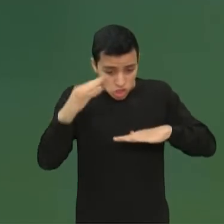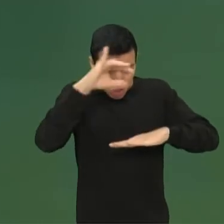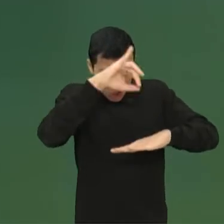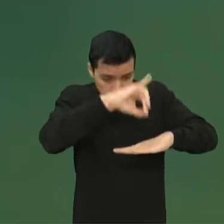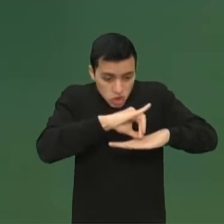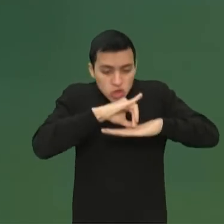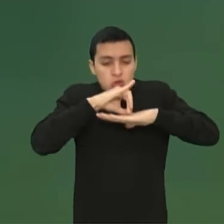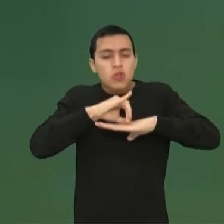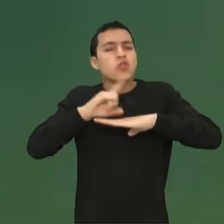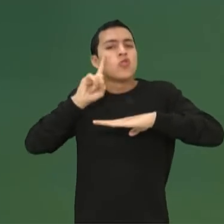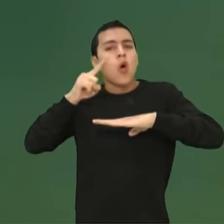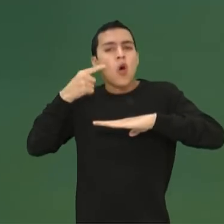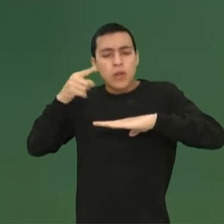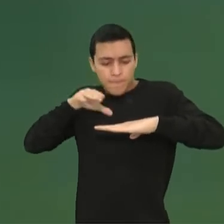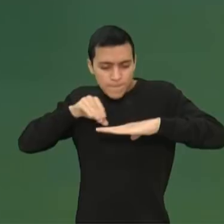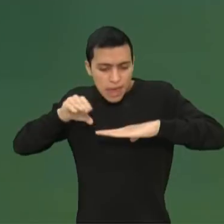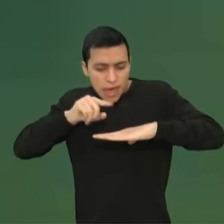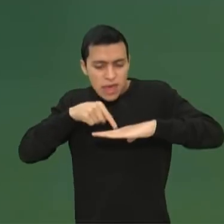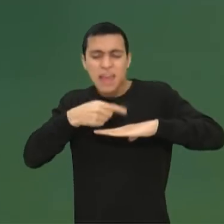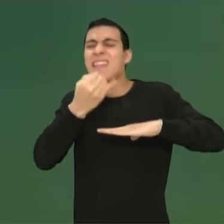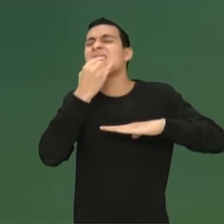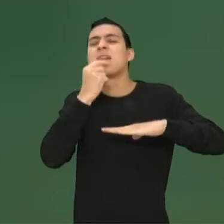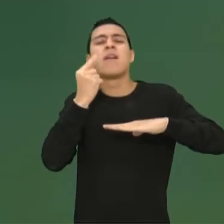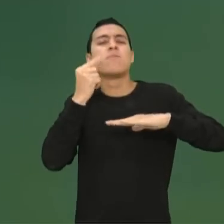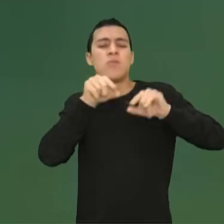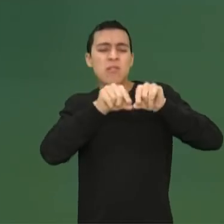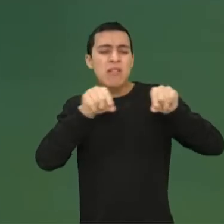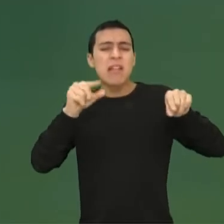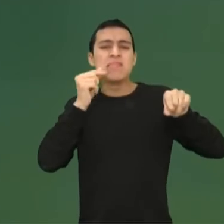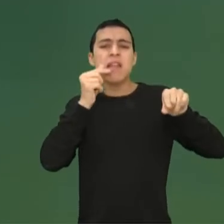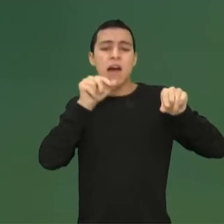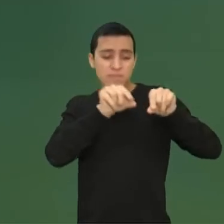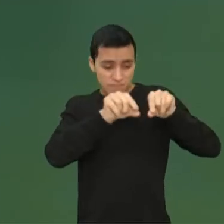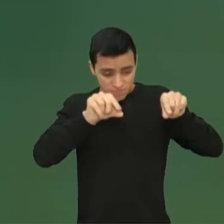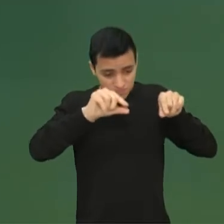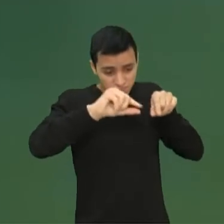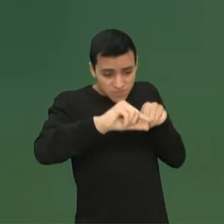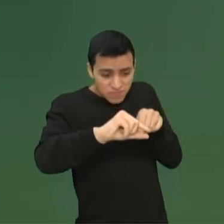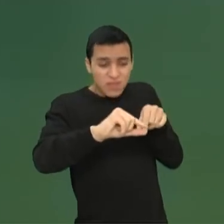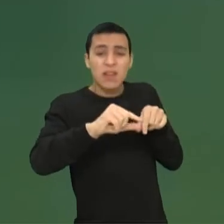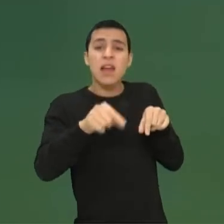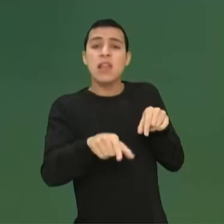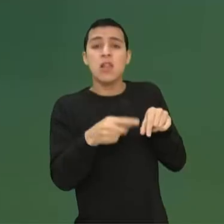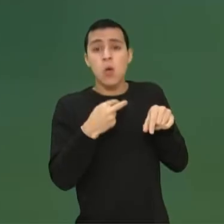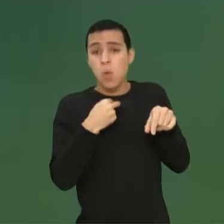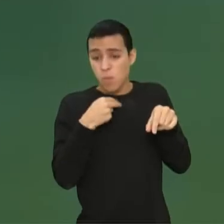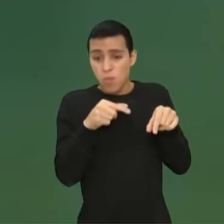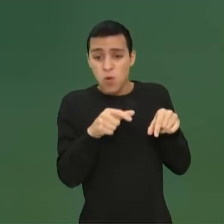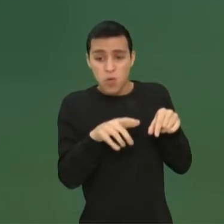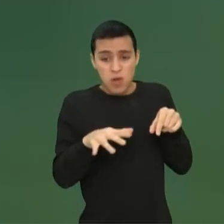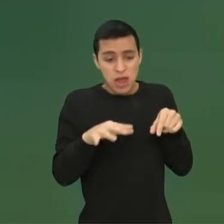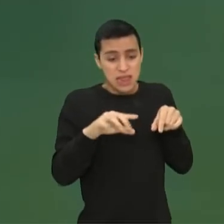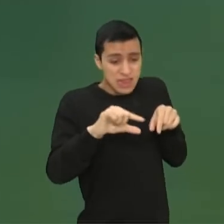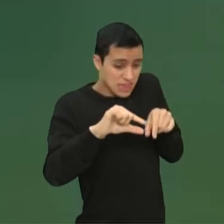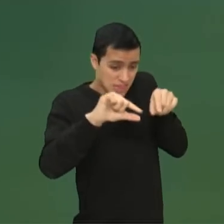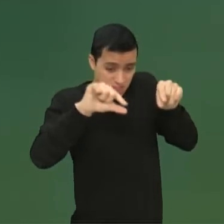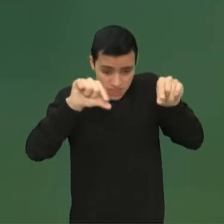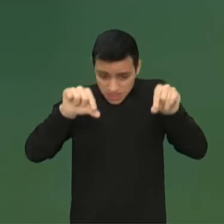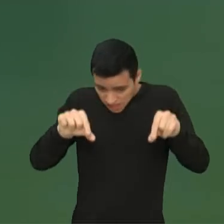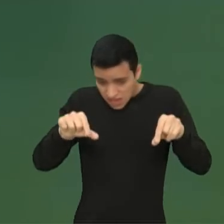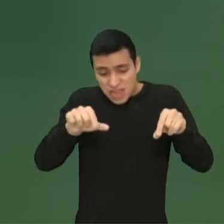meu cotidiano, um lápis. Ele ocupa um espaço. Então, essa quantidade